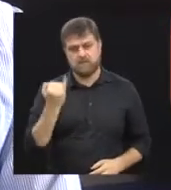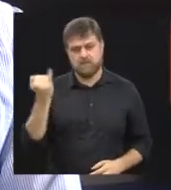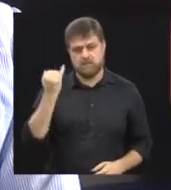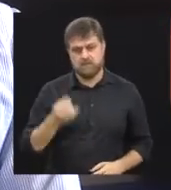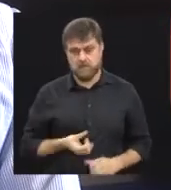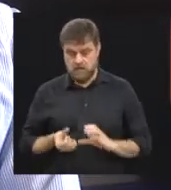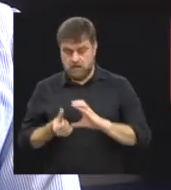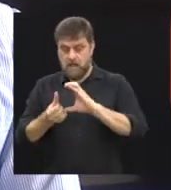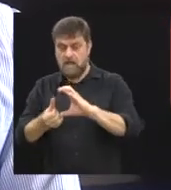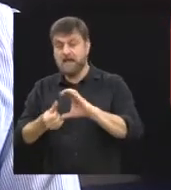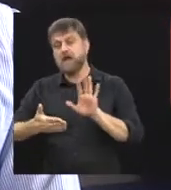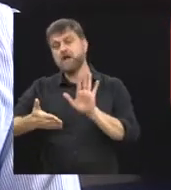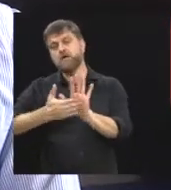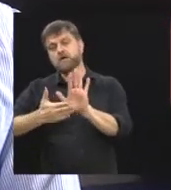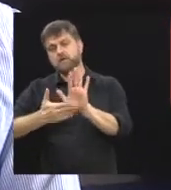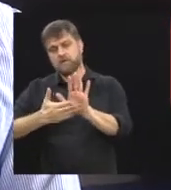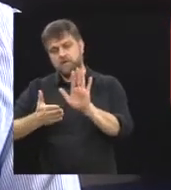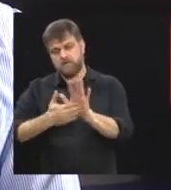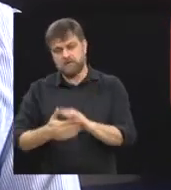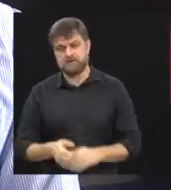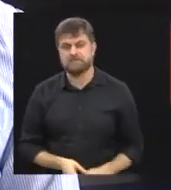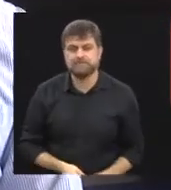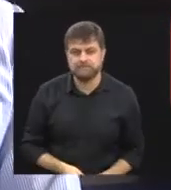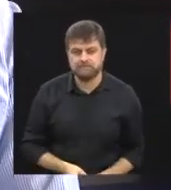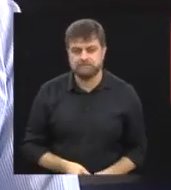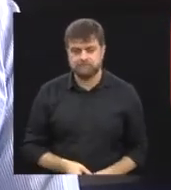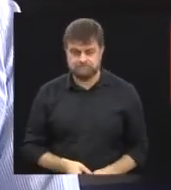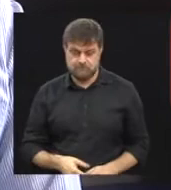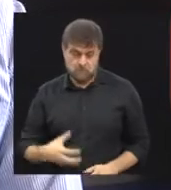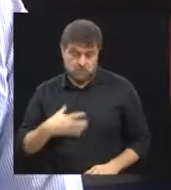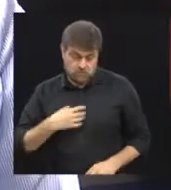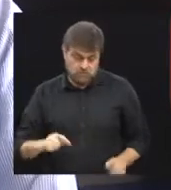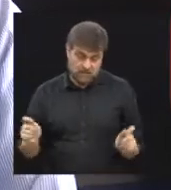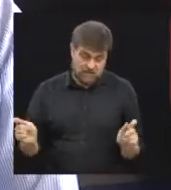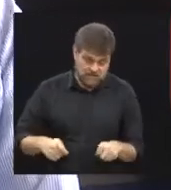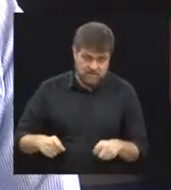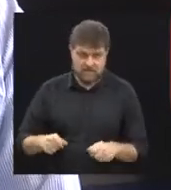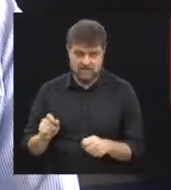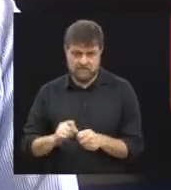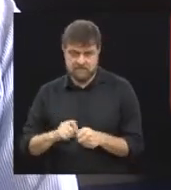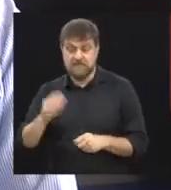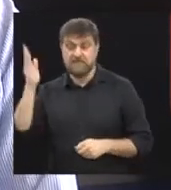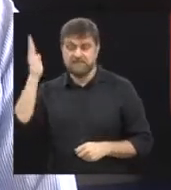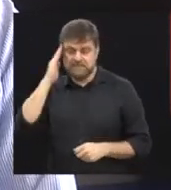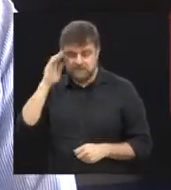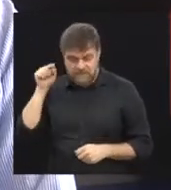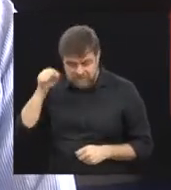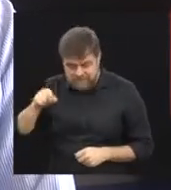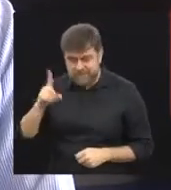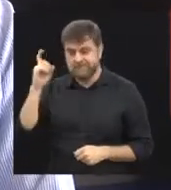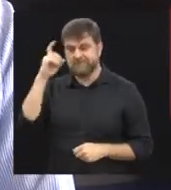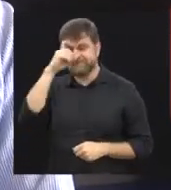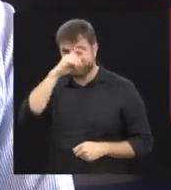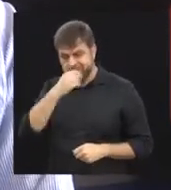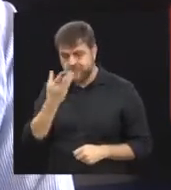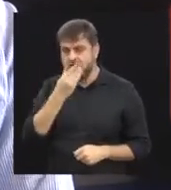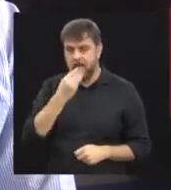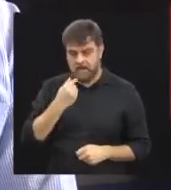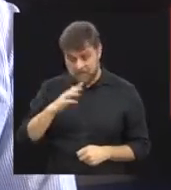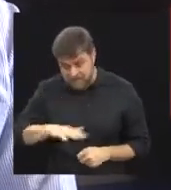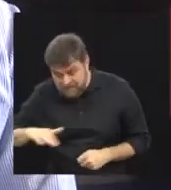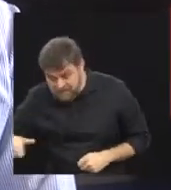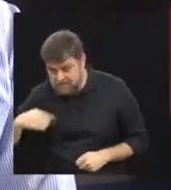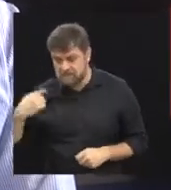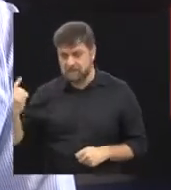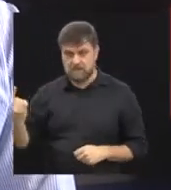a casa se propõe? Ela se propõe, na medida do possível, considerando as limitações da criança, mas